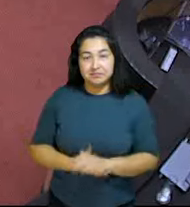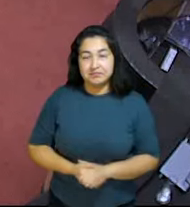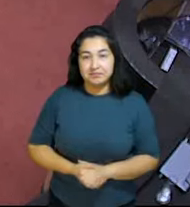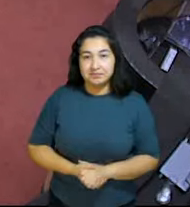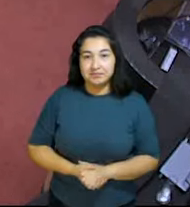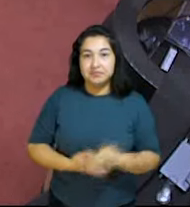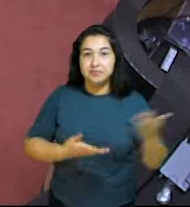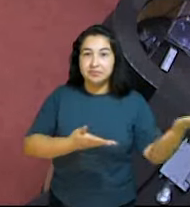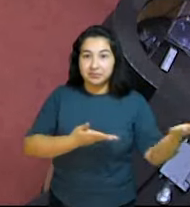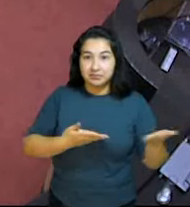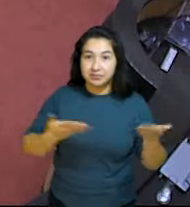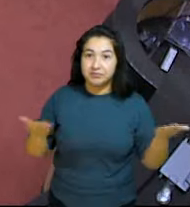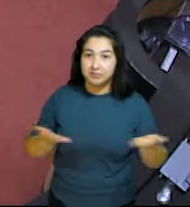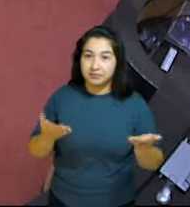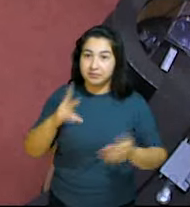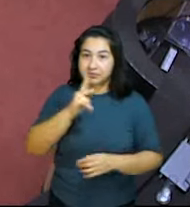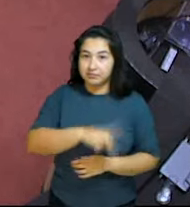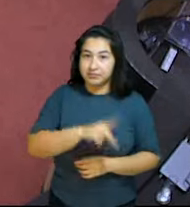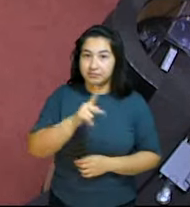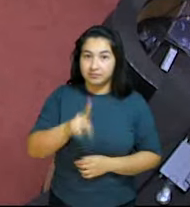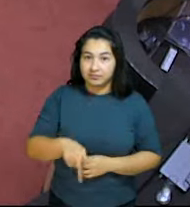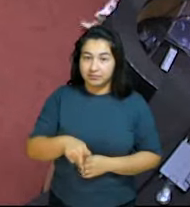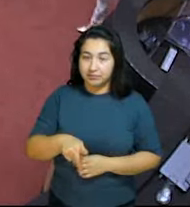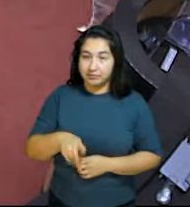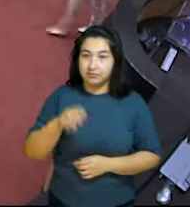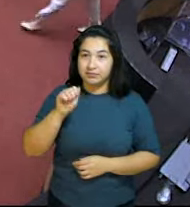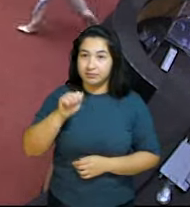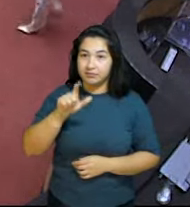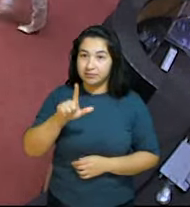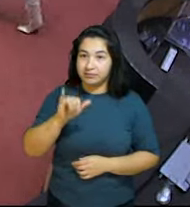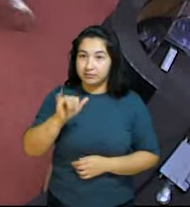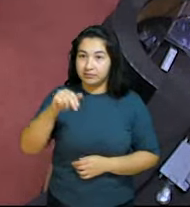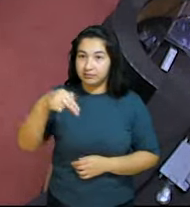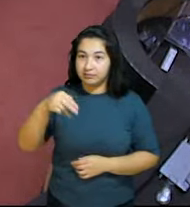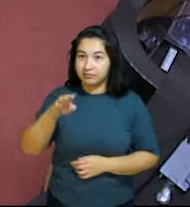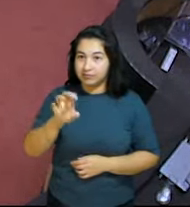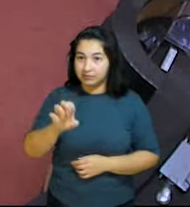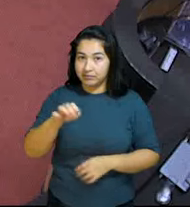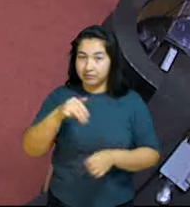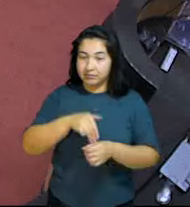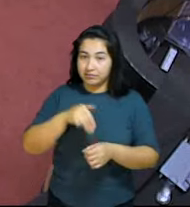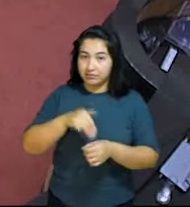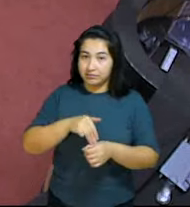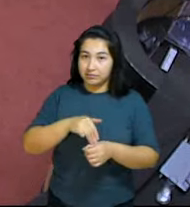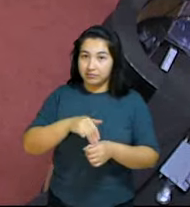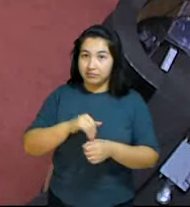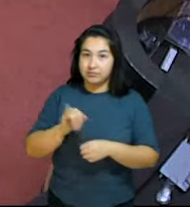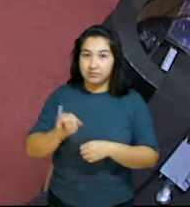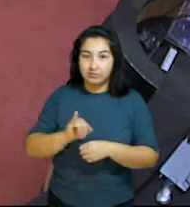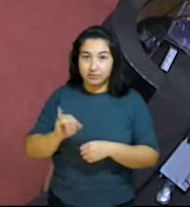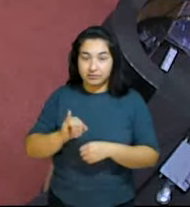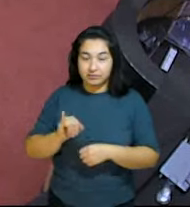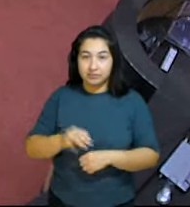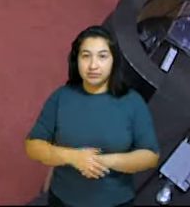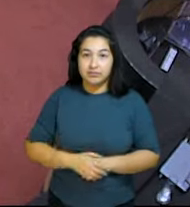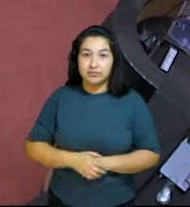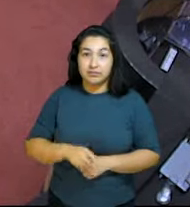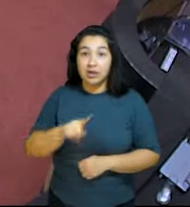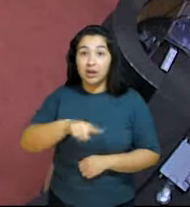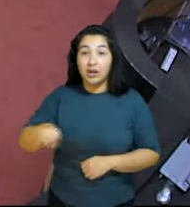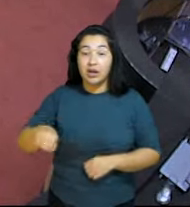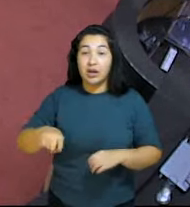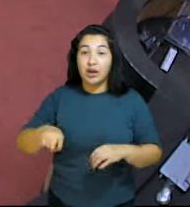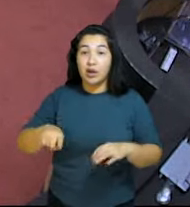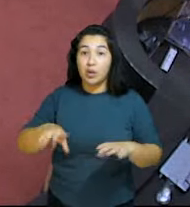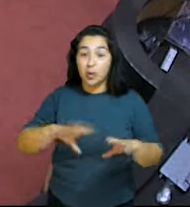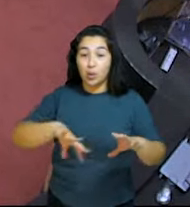Convido agora a professora Aline Barros, lá do município de Itajaí, coordenadora da modalidade de bocha paralímpica do sul do Brasil,